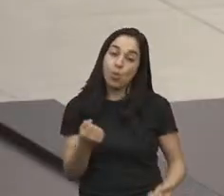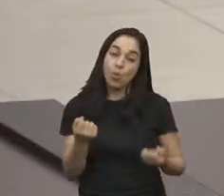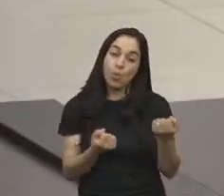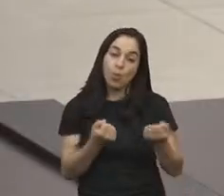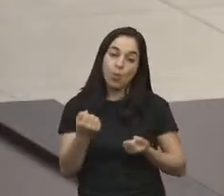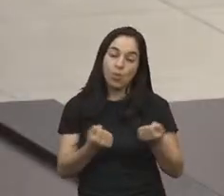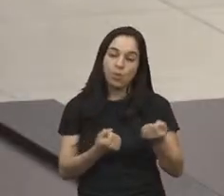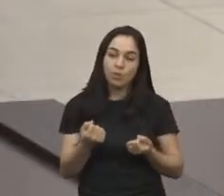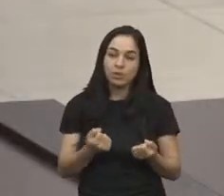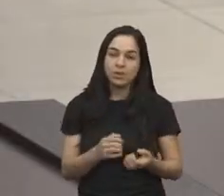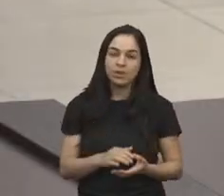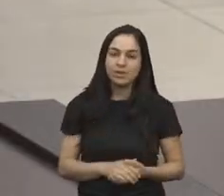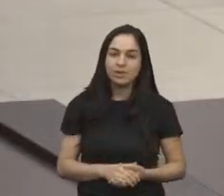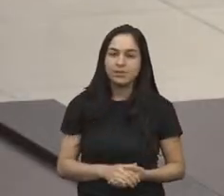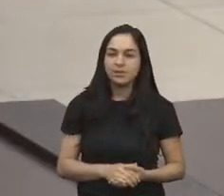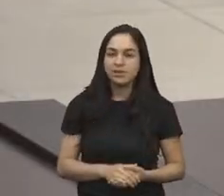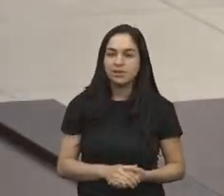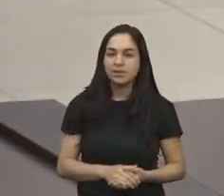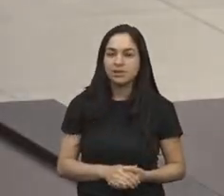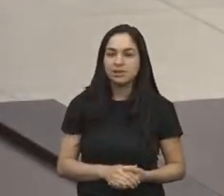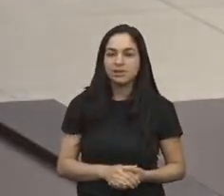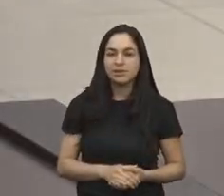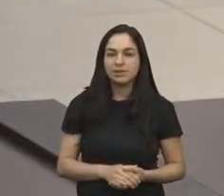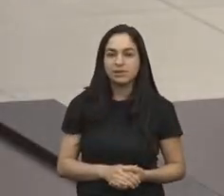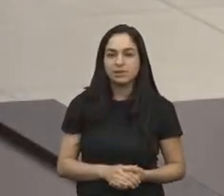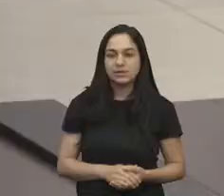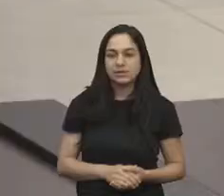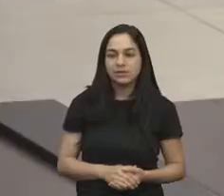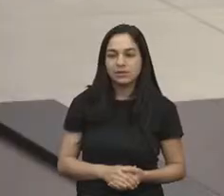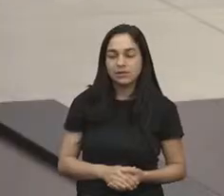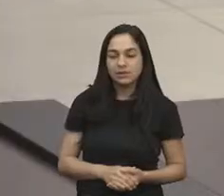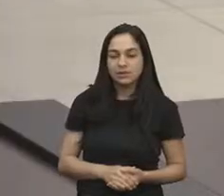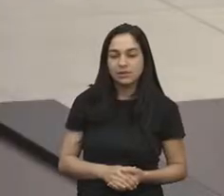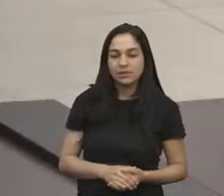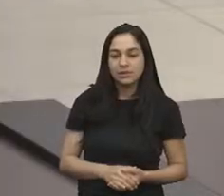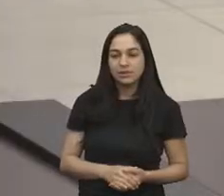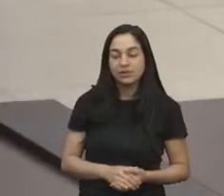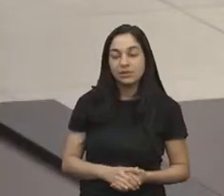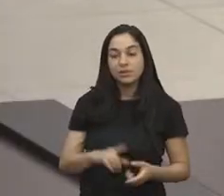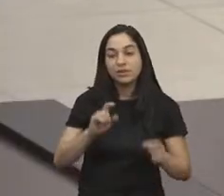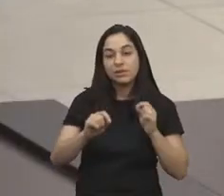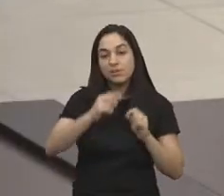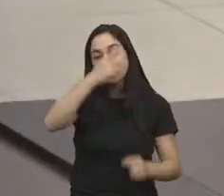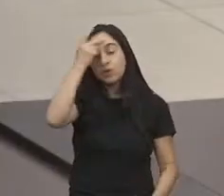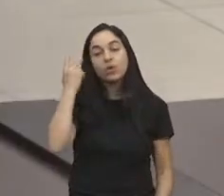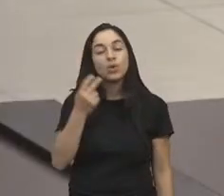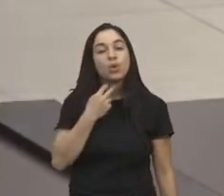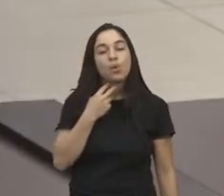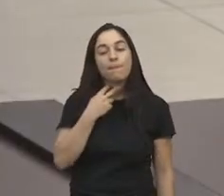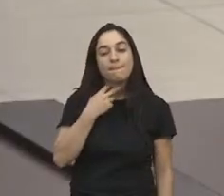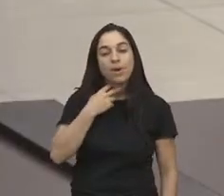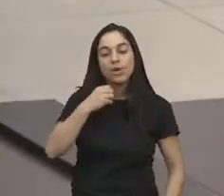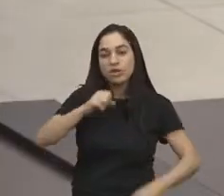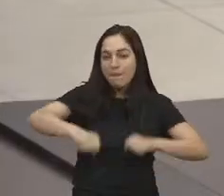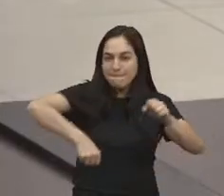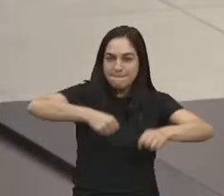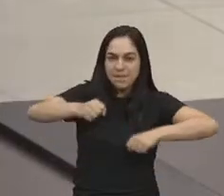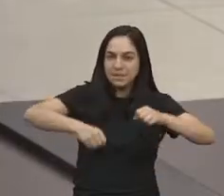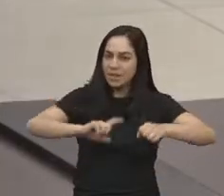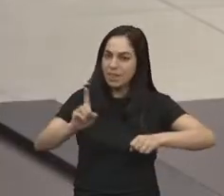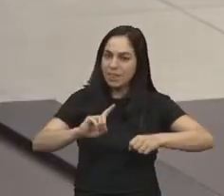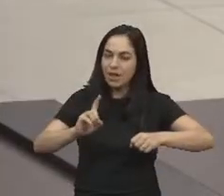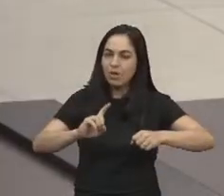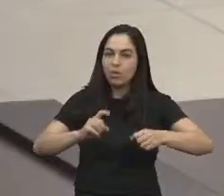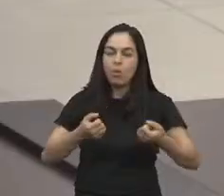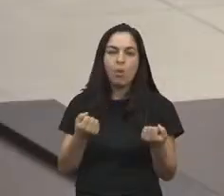né, vereador? Ele não deve subir aquilo com piruzinho, ele não deve subir aquilo de bicicleta, ele sobe com o carro.